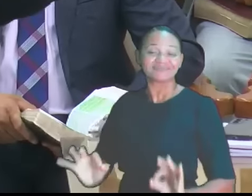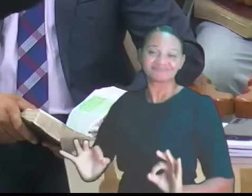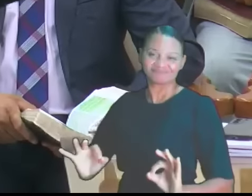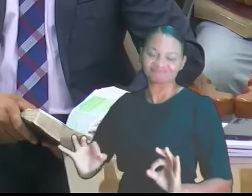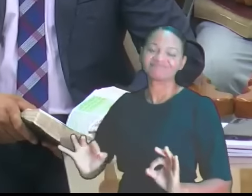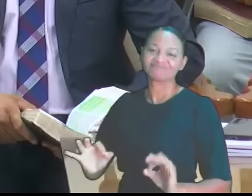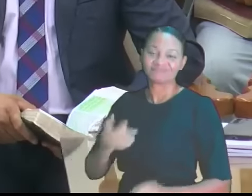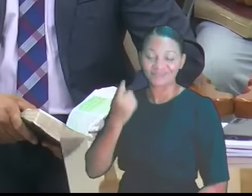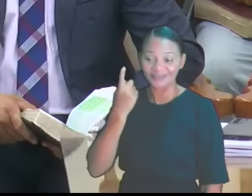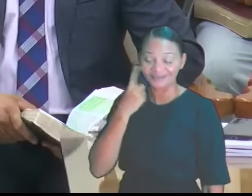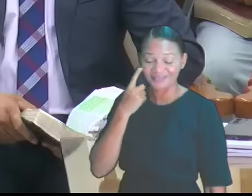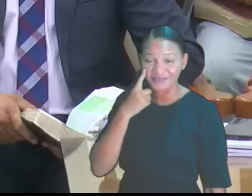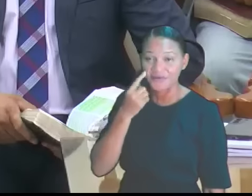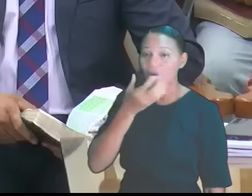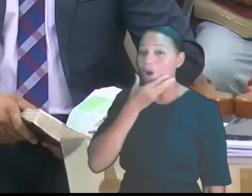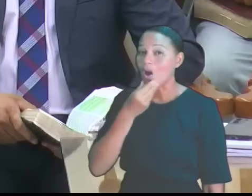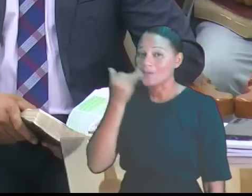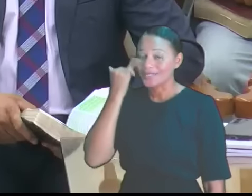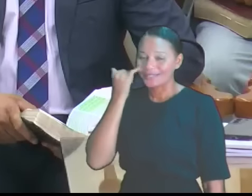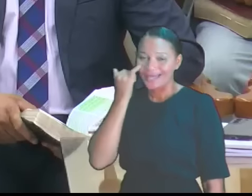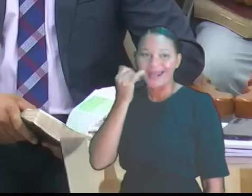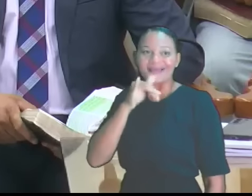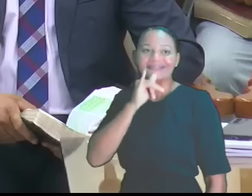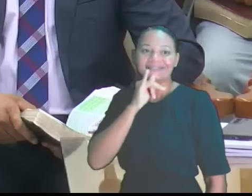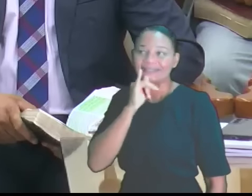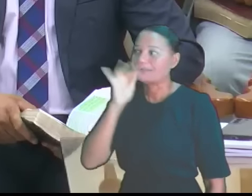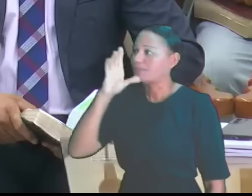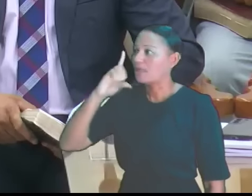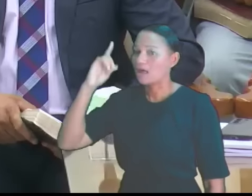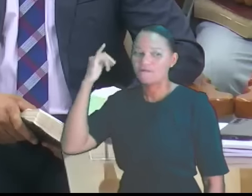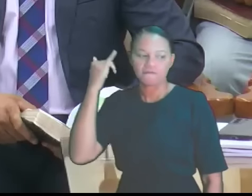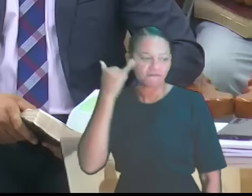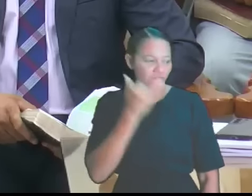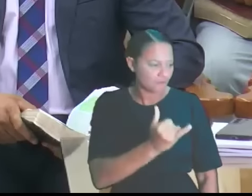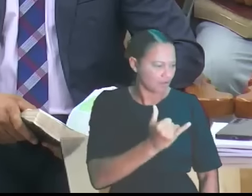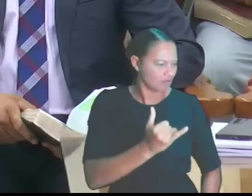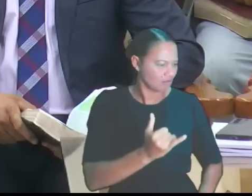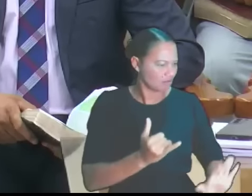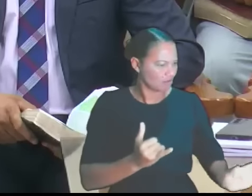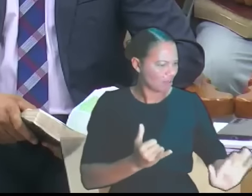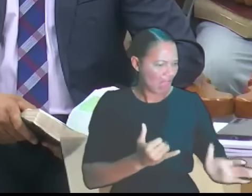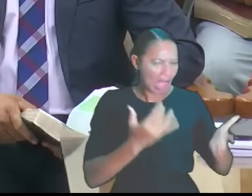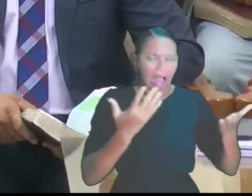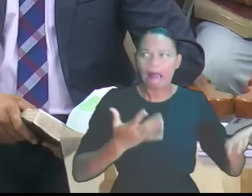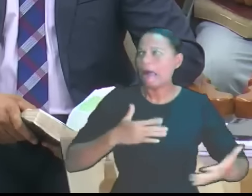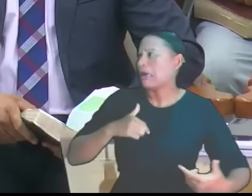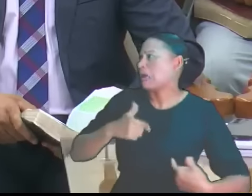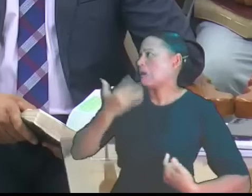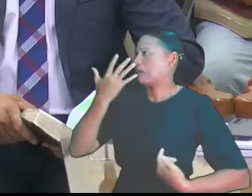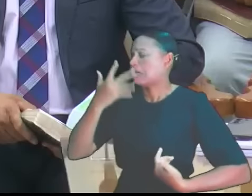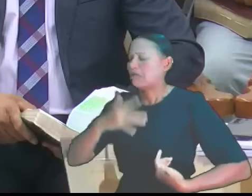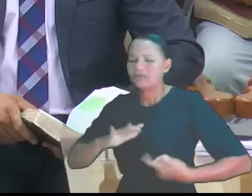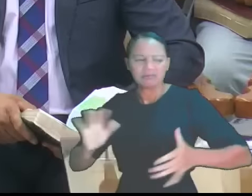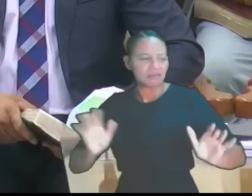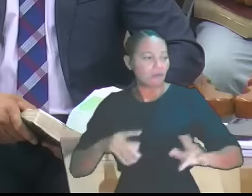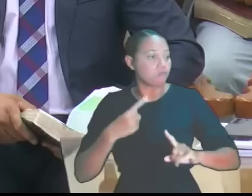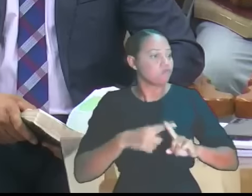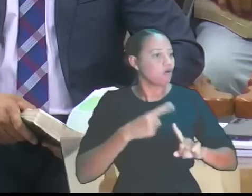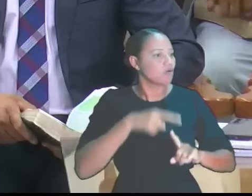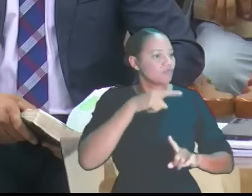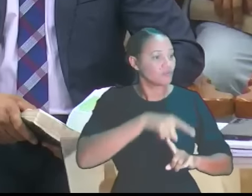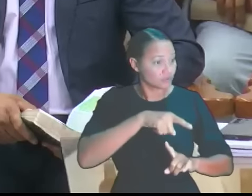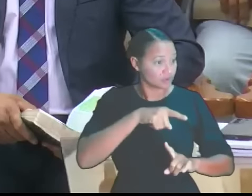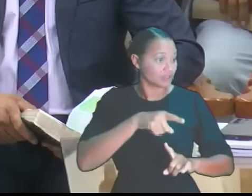soberana, você vê Jeremias, por exemplo, Deus disse a ele: não diga que és uma criança, porque do ventre eu te